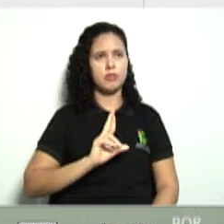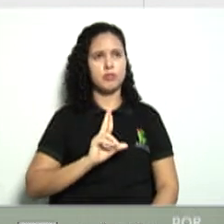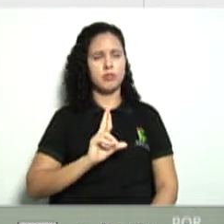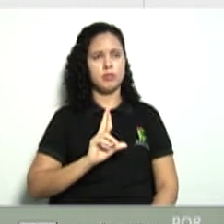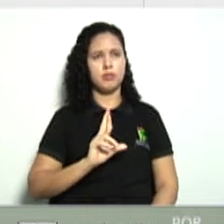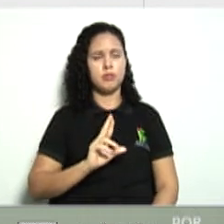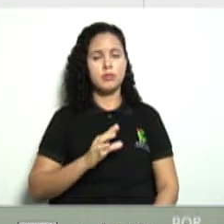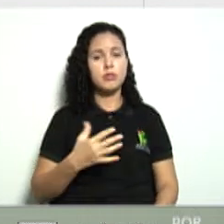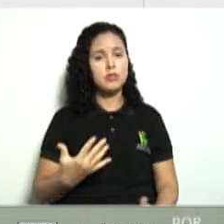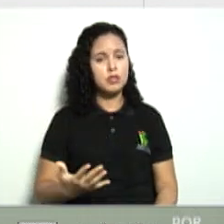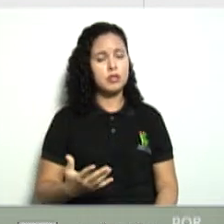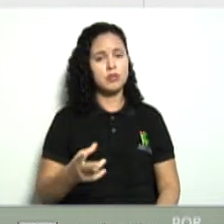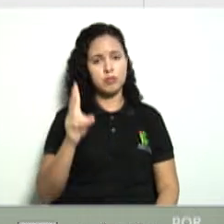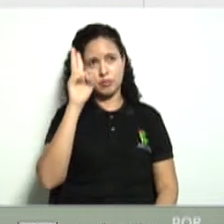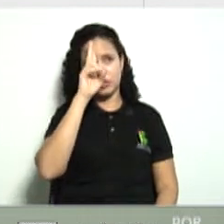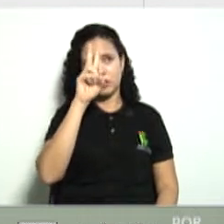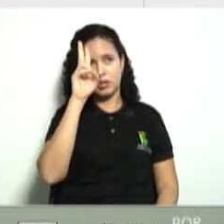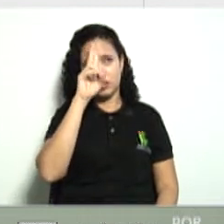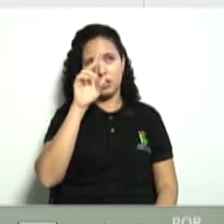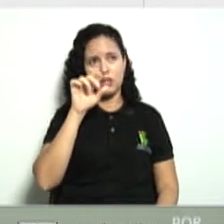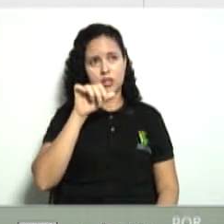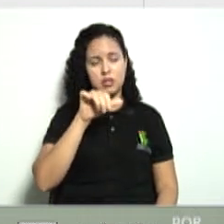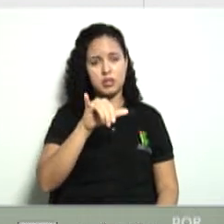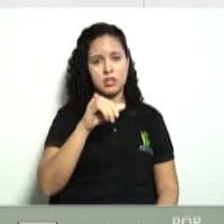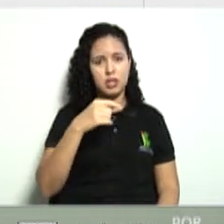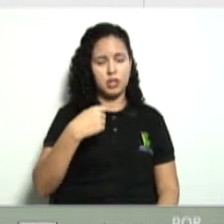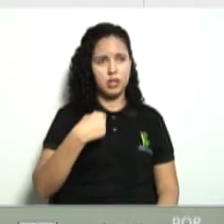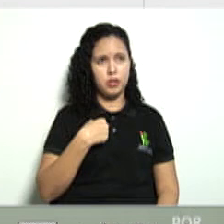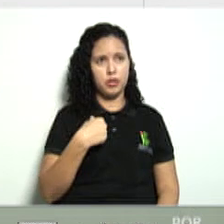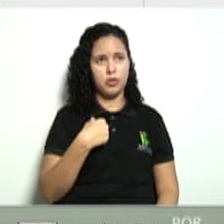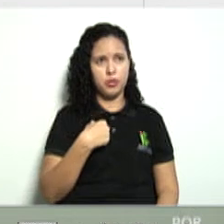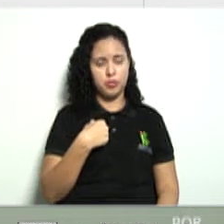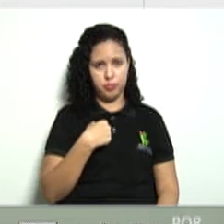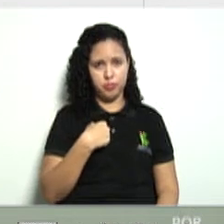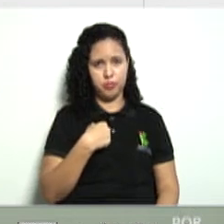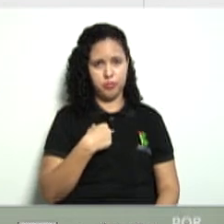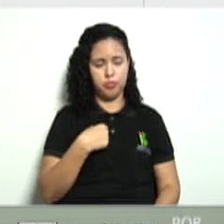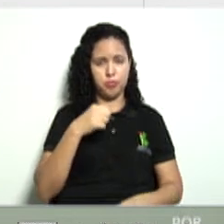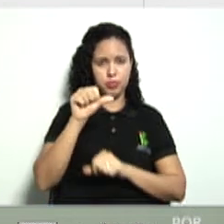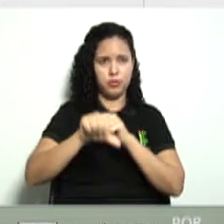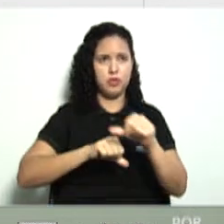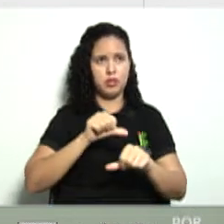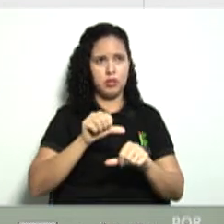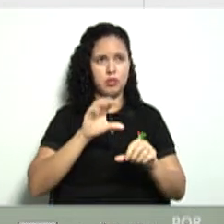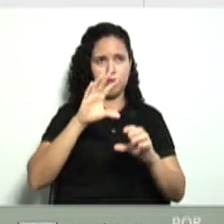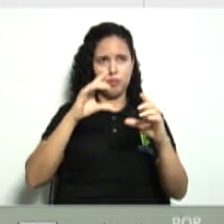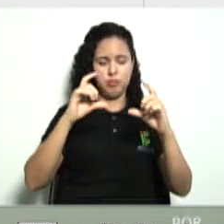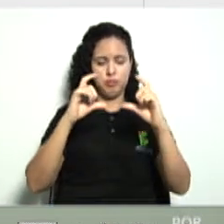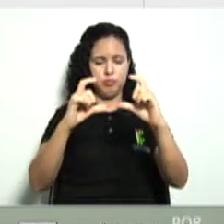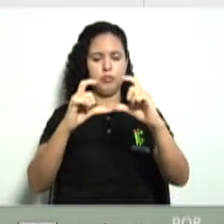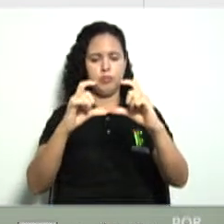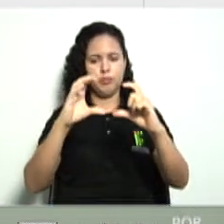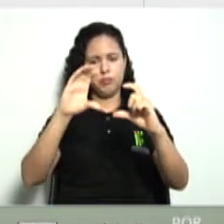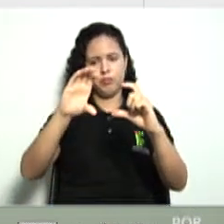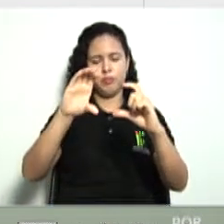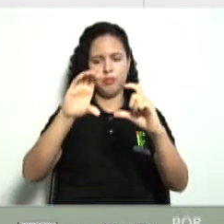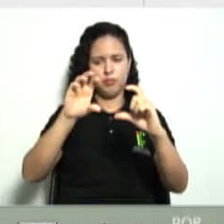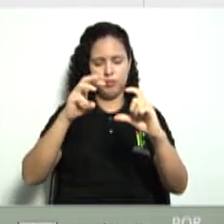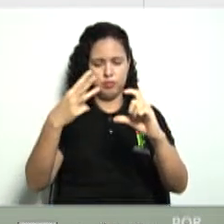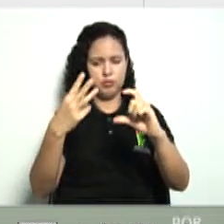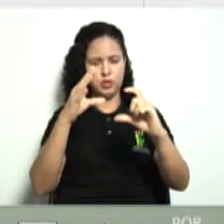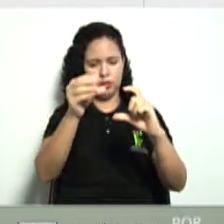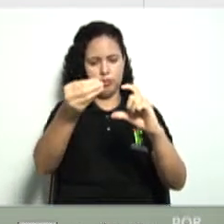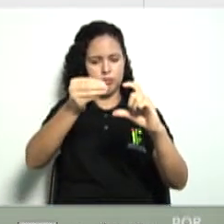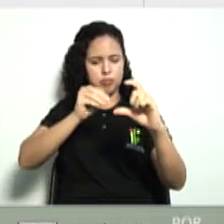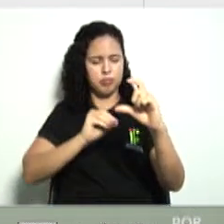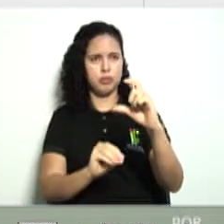explicou para vocês é isso, ó, que se eu movimentar essa célula, ó, esse resultado aqui que está no C3, nesse caso, por exemplo,